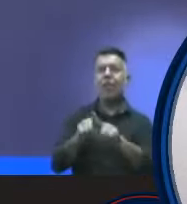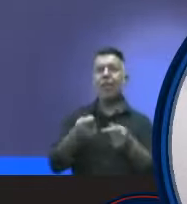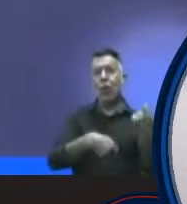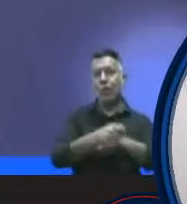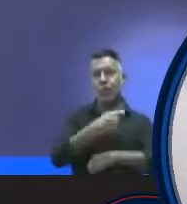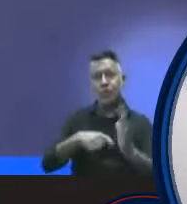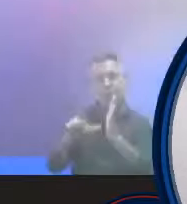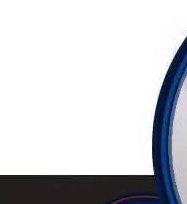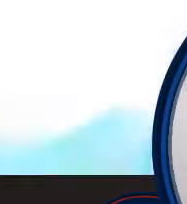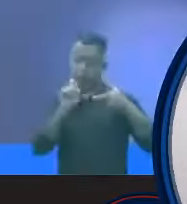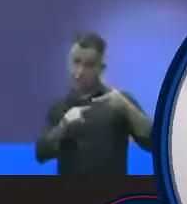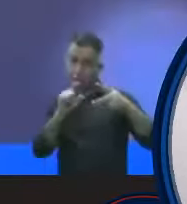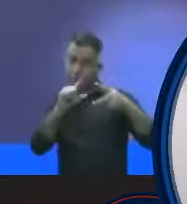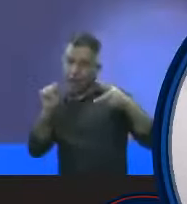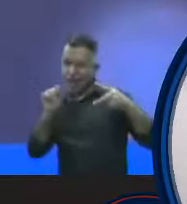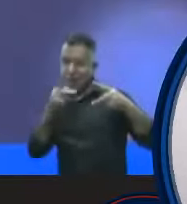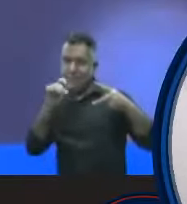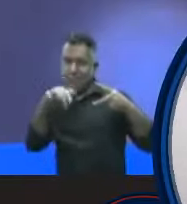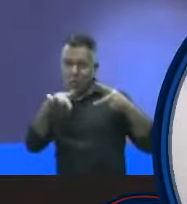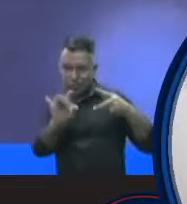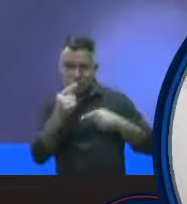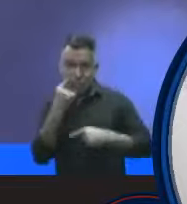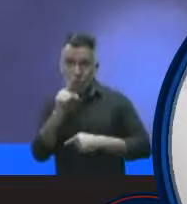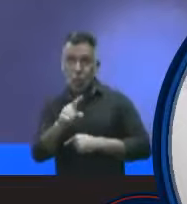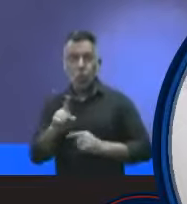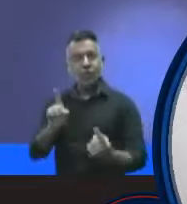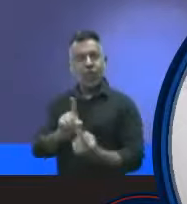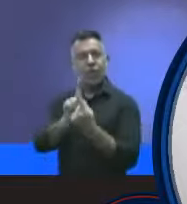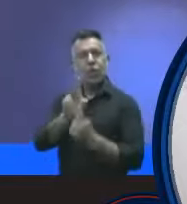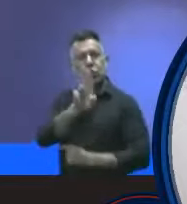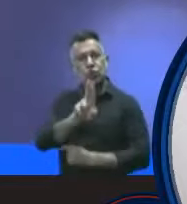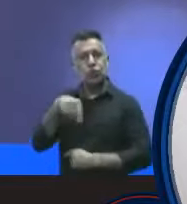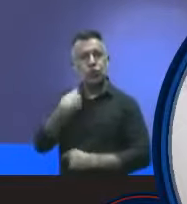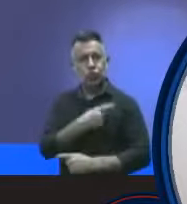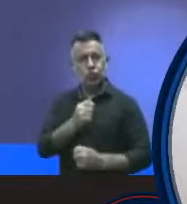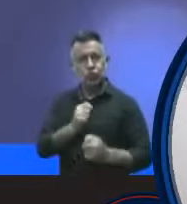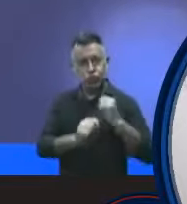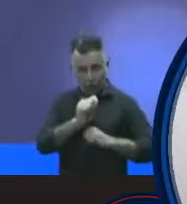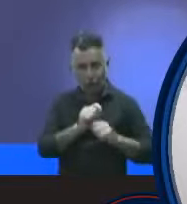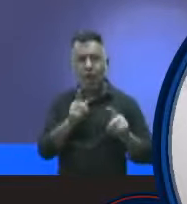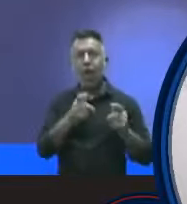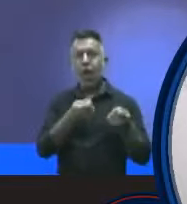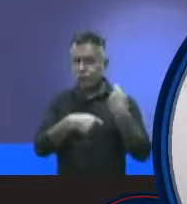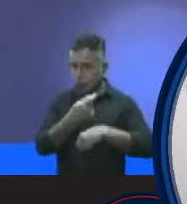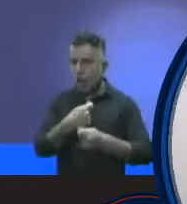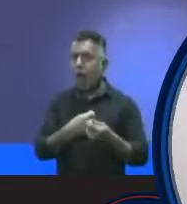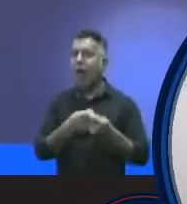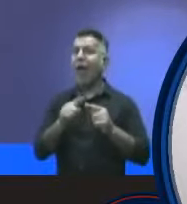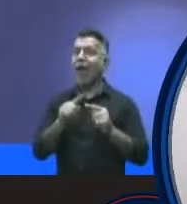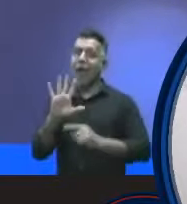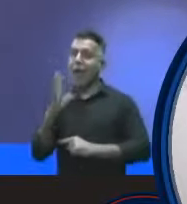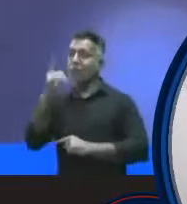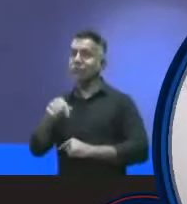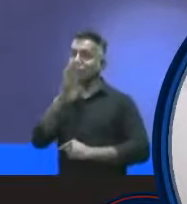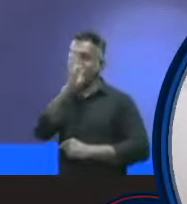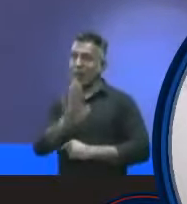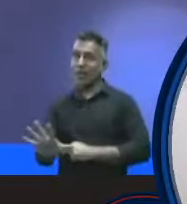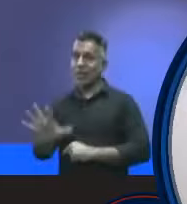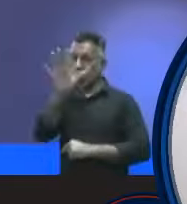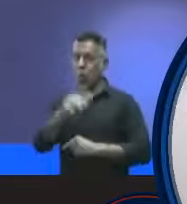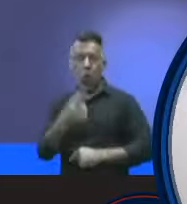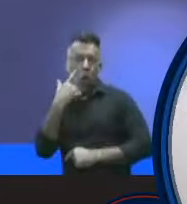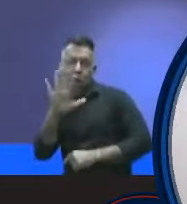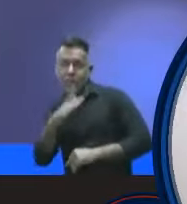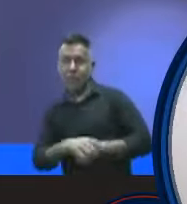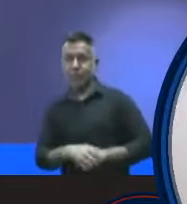no Brasil inteiro. Os clientes que usam nossas soluções financeiras são o retrato da realidade no Brasil. Olha só, a